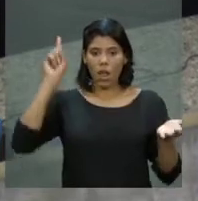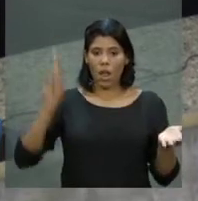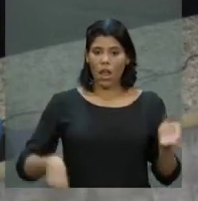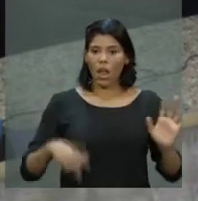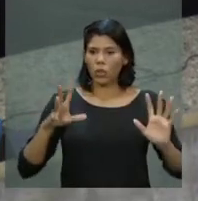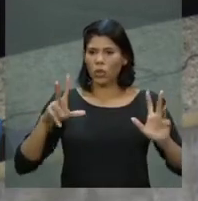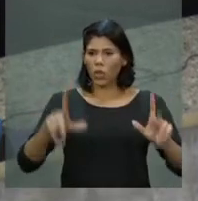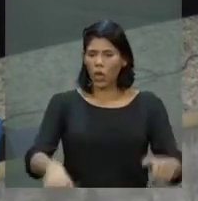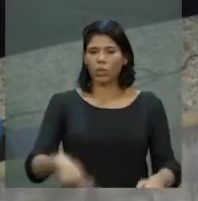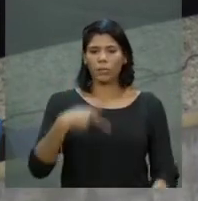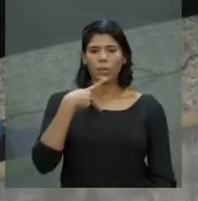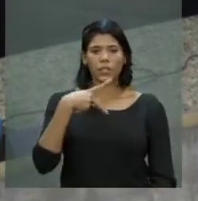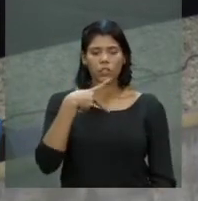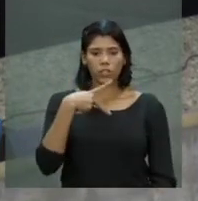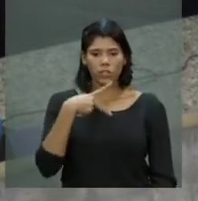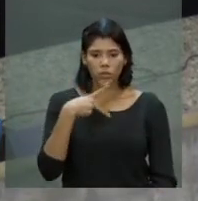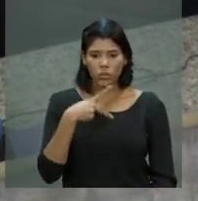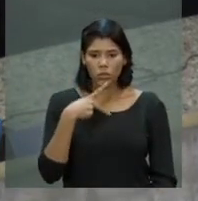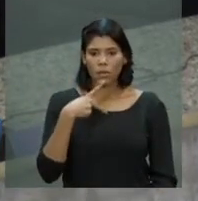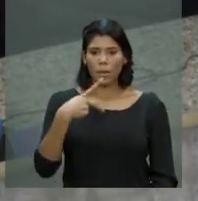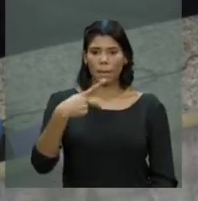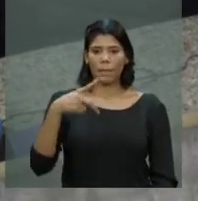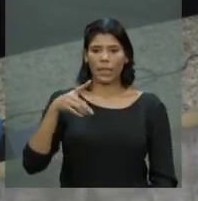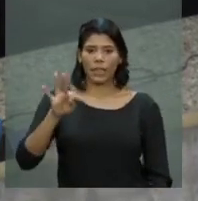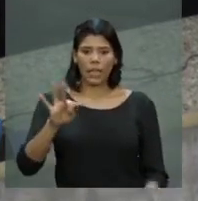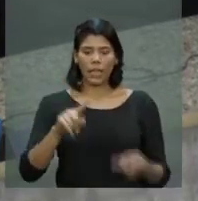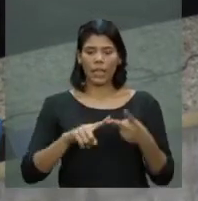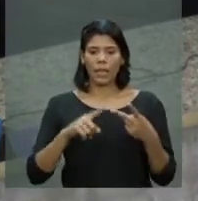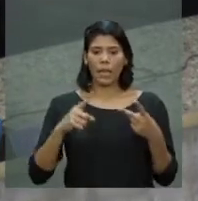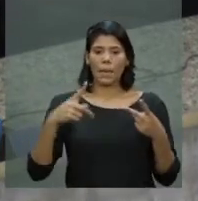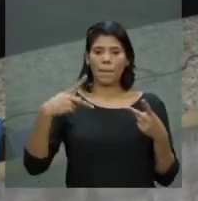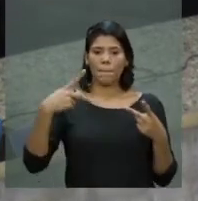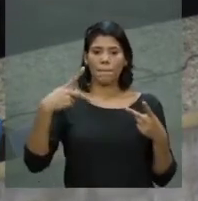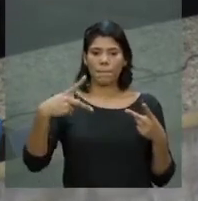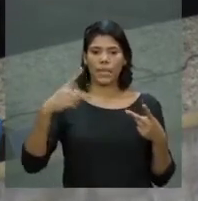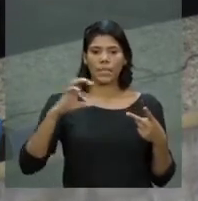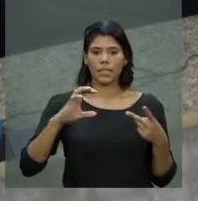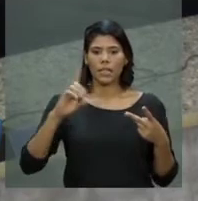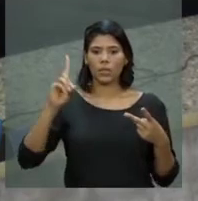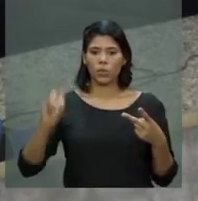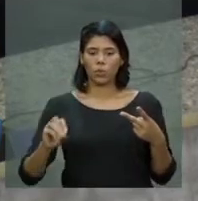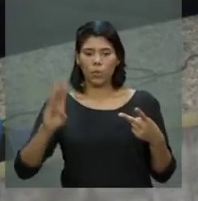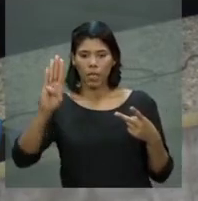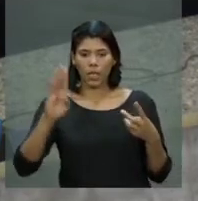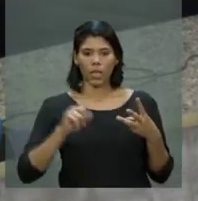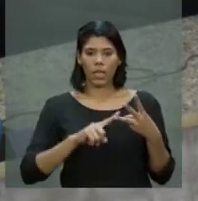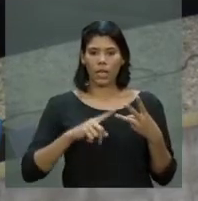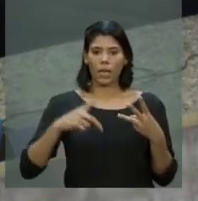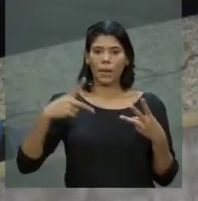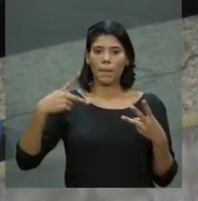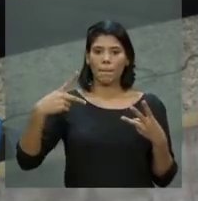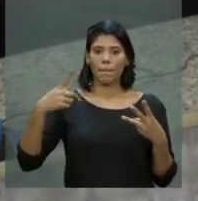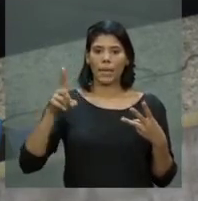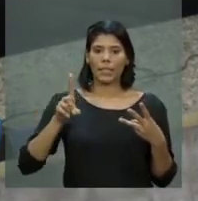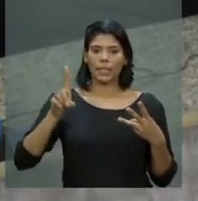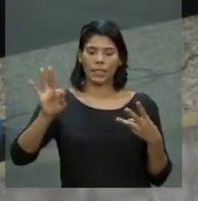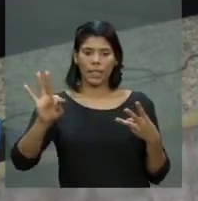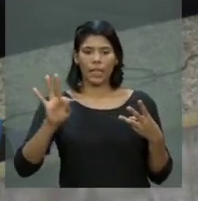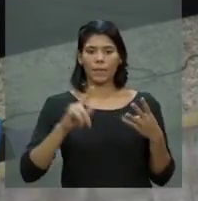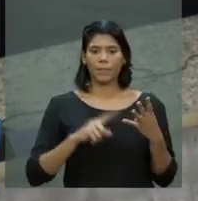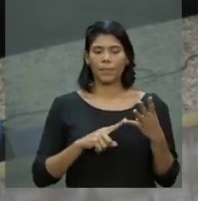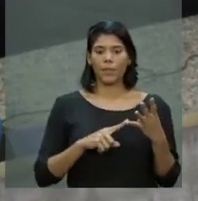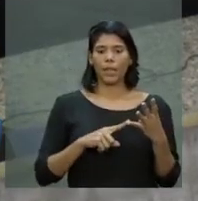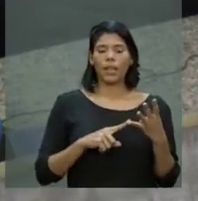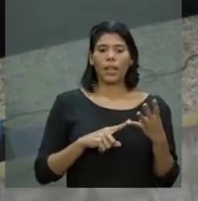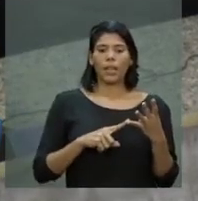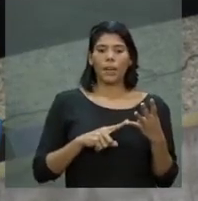esses partidos, podemos dizer PT, PCdoB, PSOL, PSB, PDT, enfim, todos